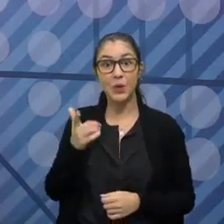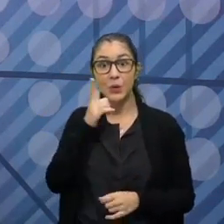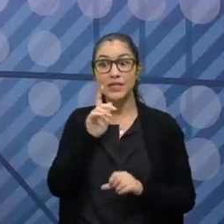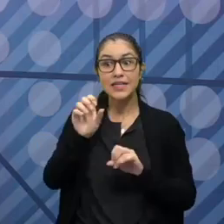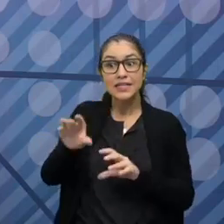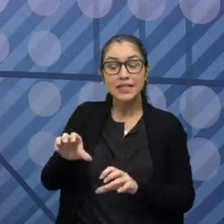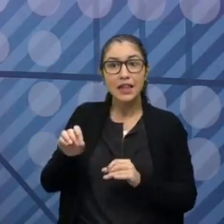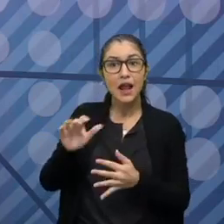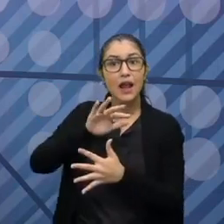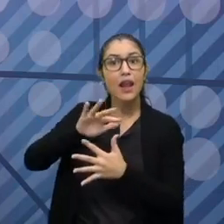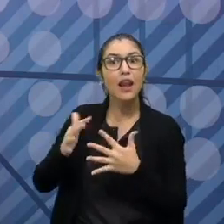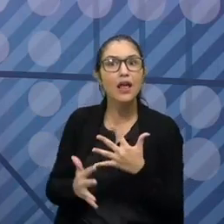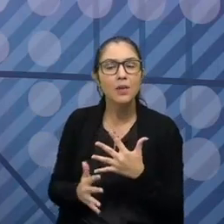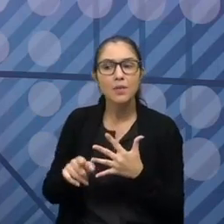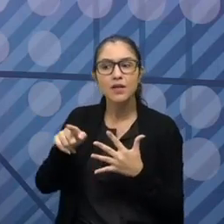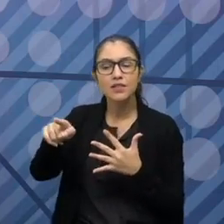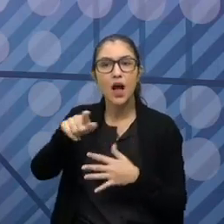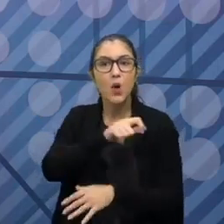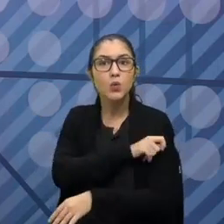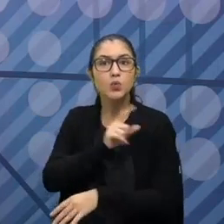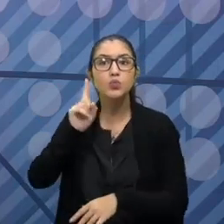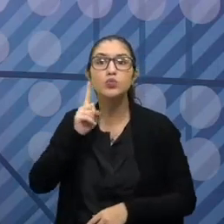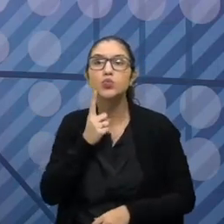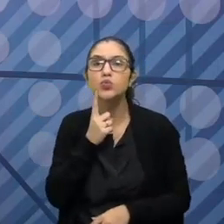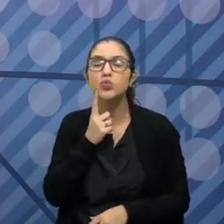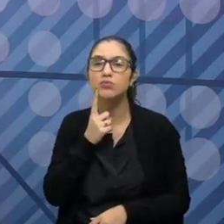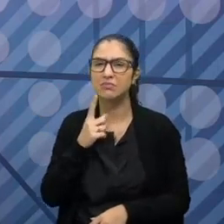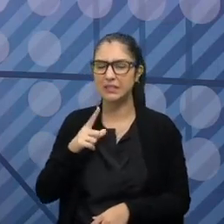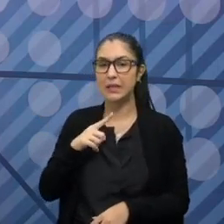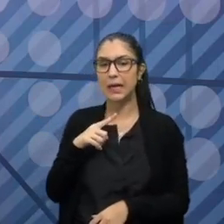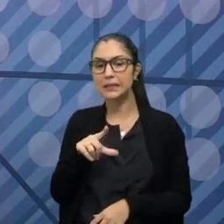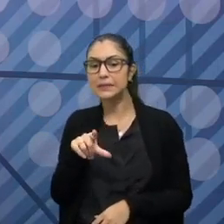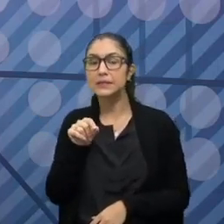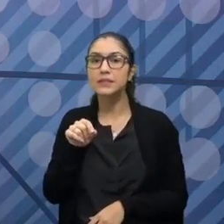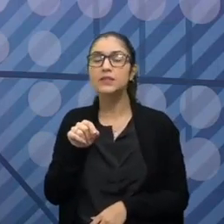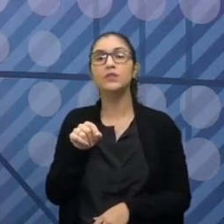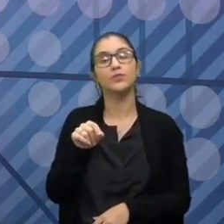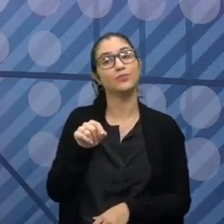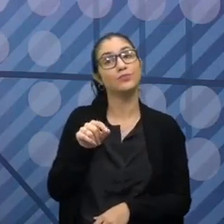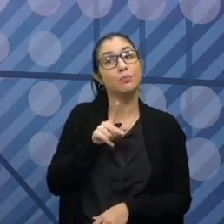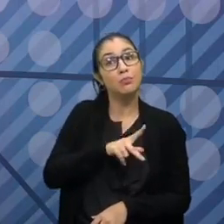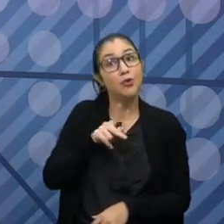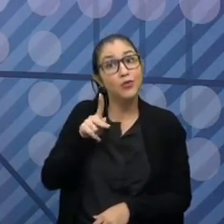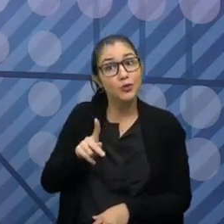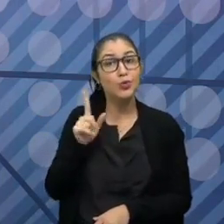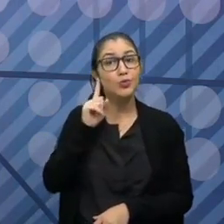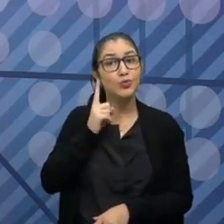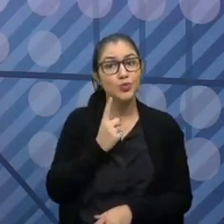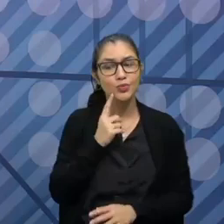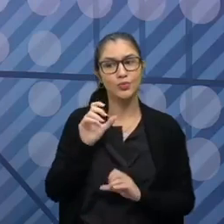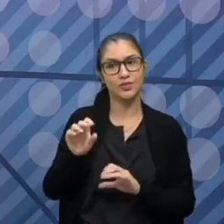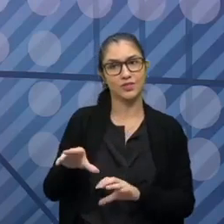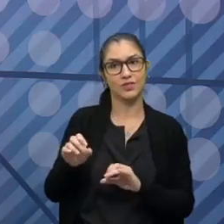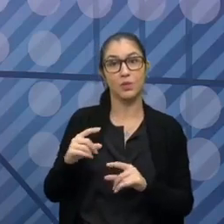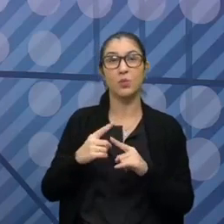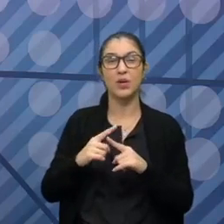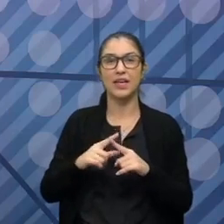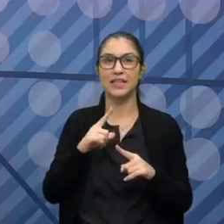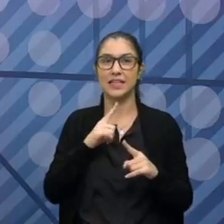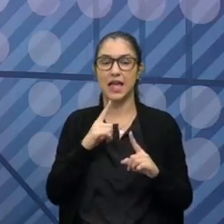ensinar Libras para o aluno surdo, a preferência é que seja um professor realmente surdo, porque